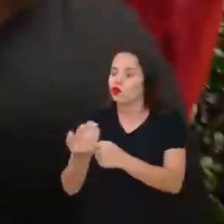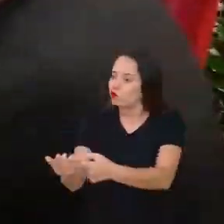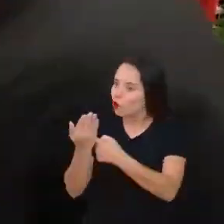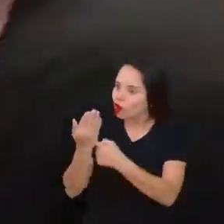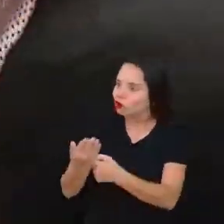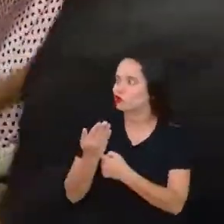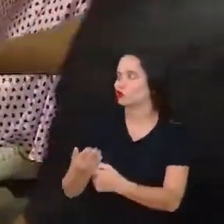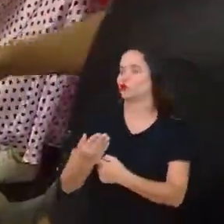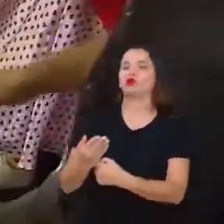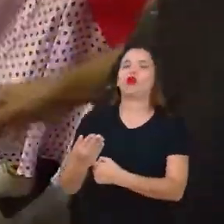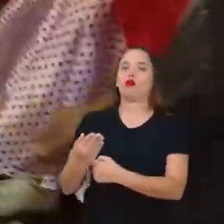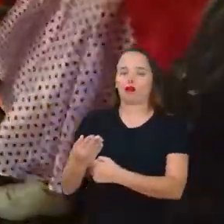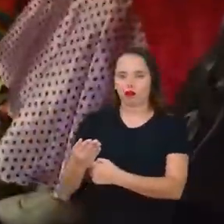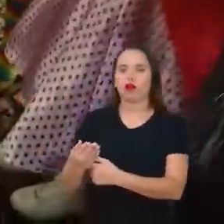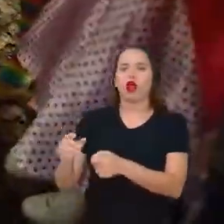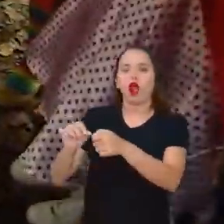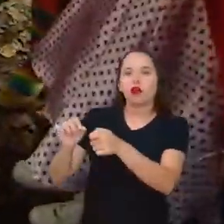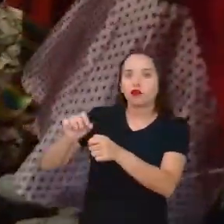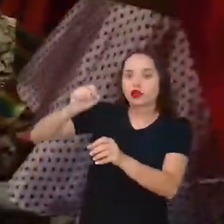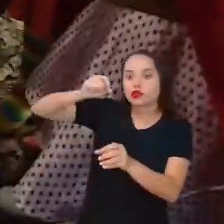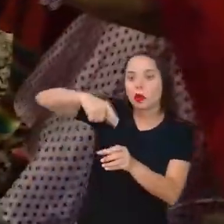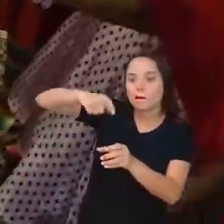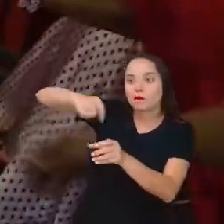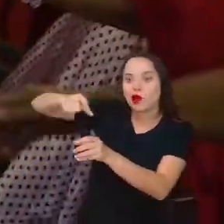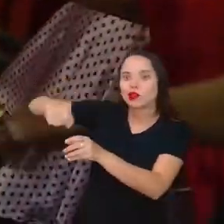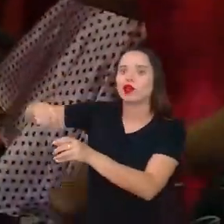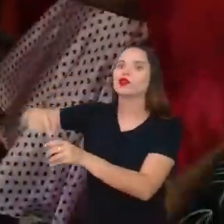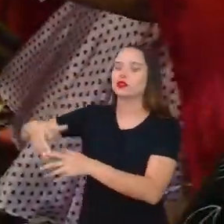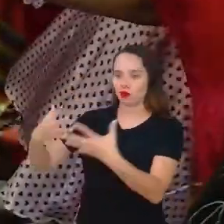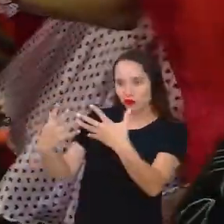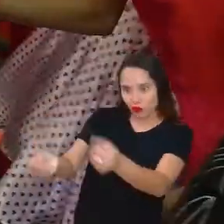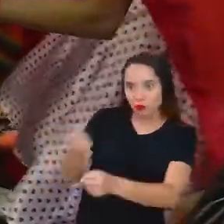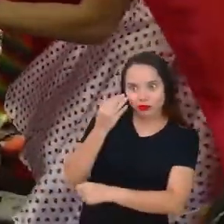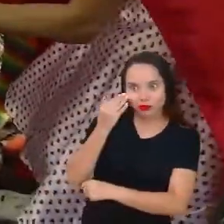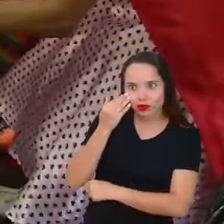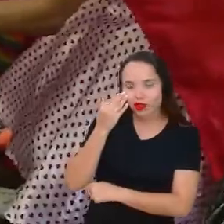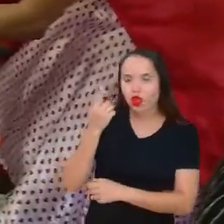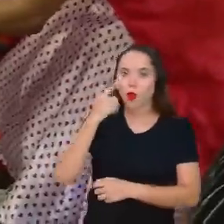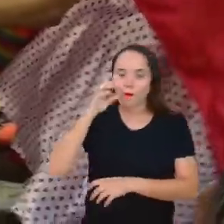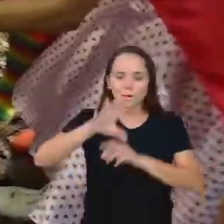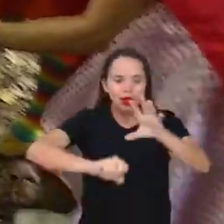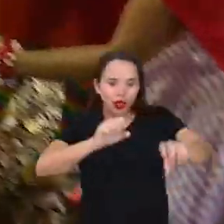a fazer a plantação da muda vamos lá